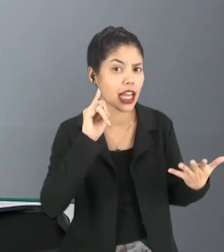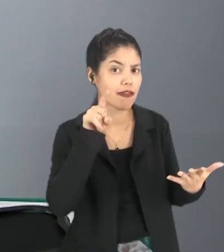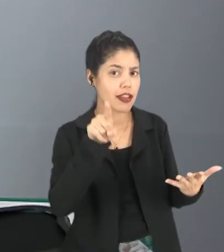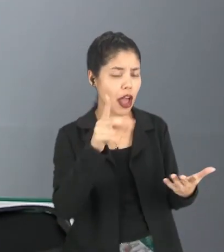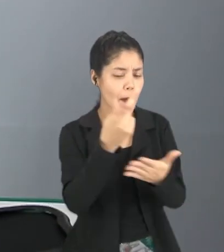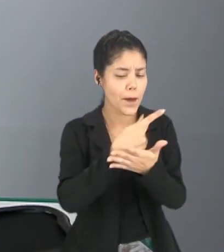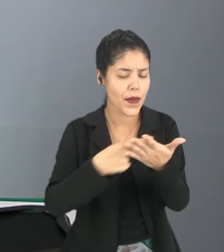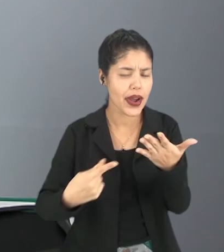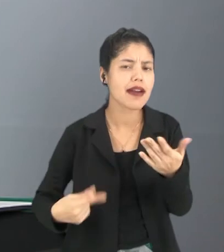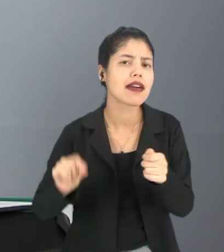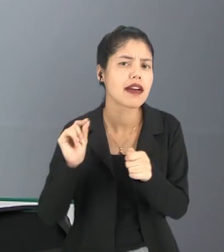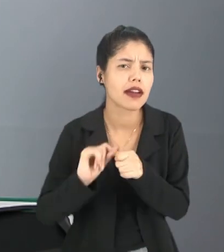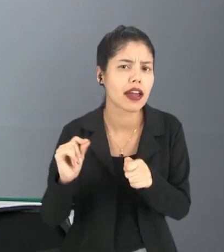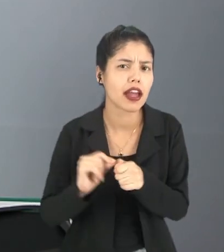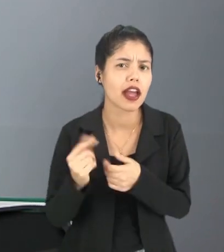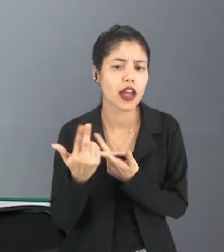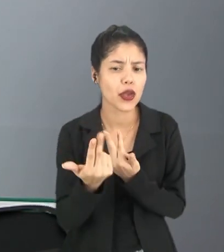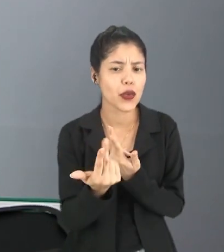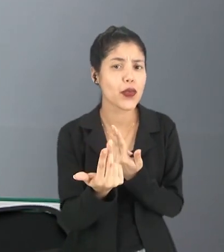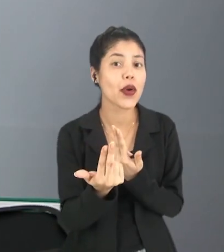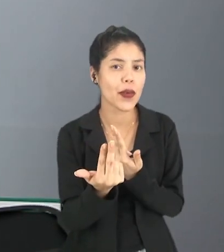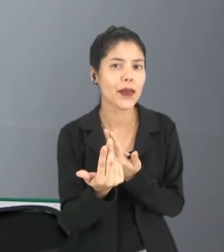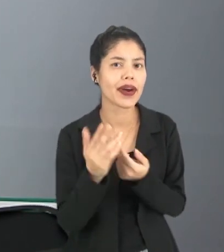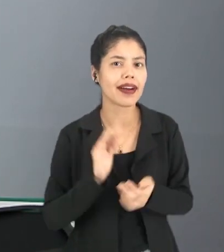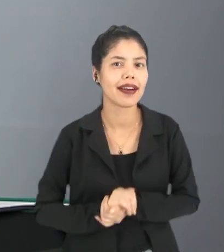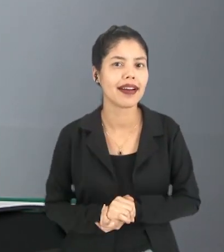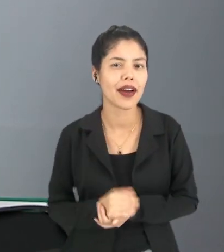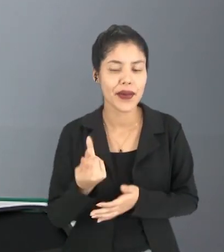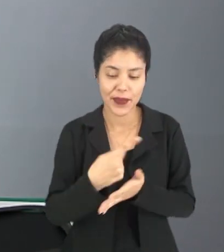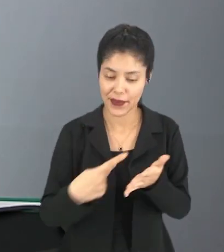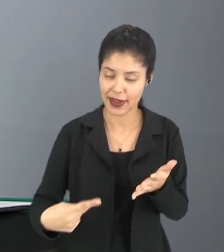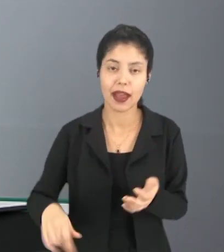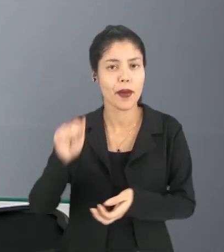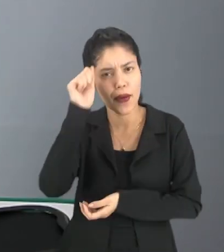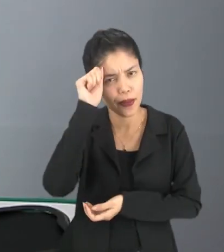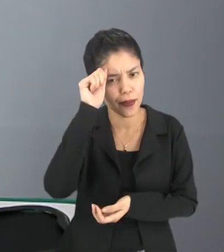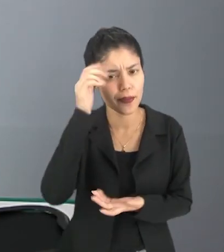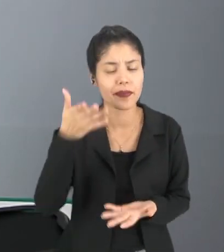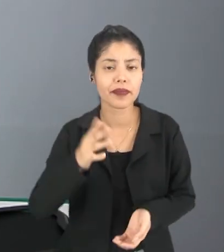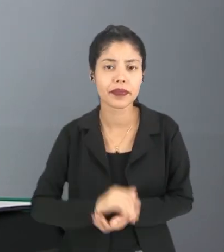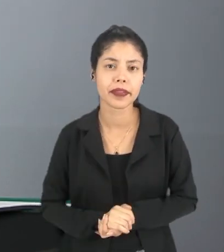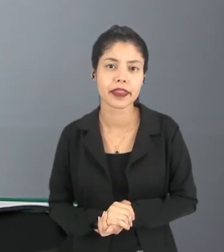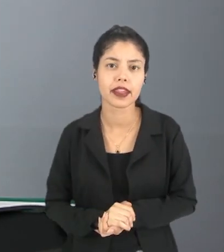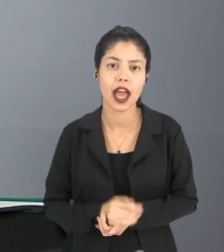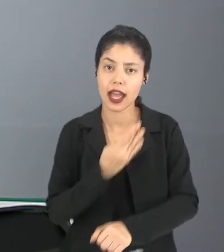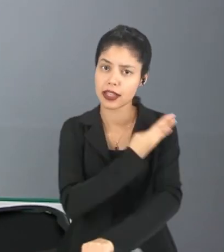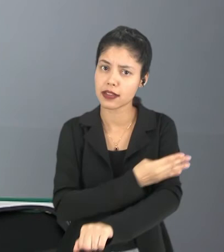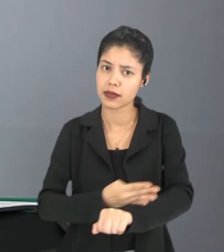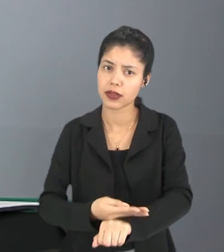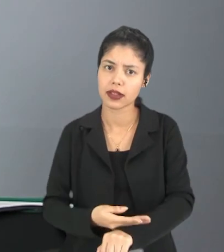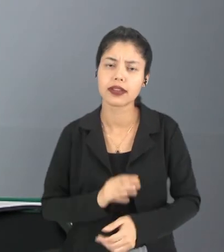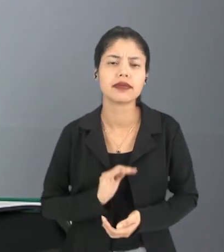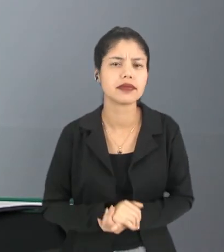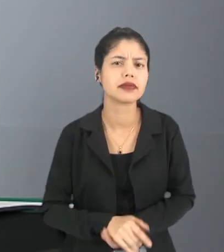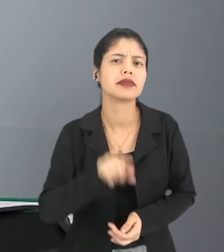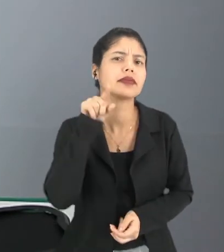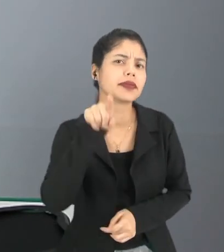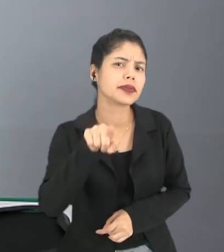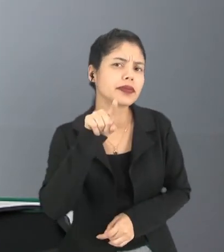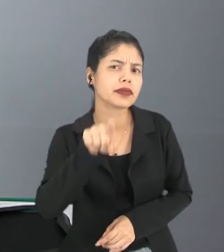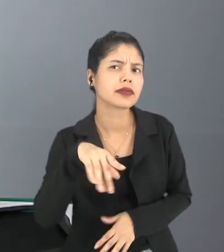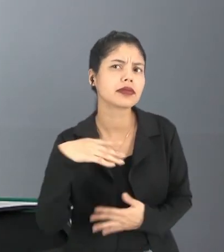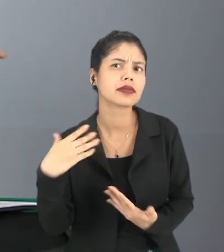fizesse o poema, igualmente o Vinícius de Moraes, o nosso autor. As brancas, para